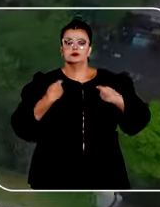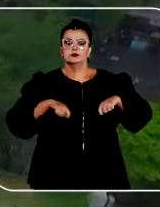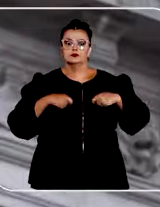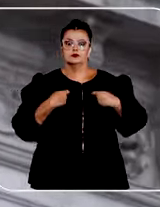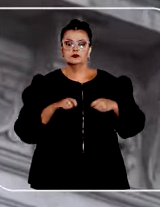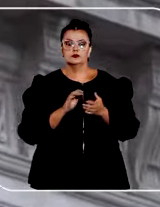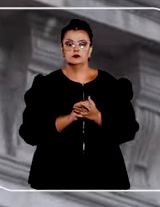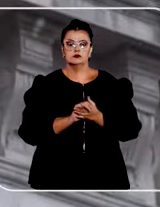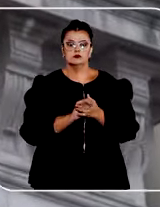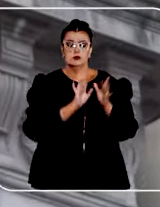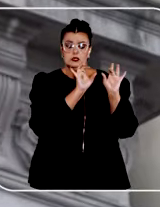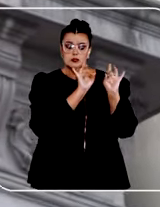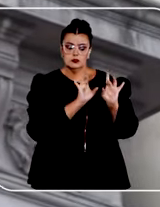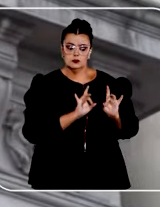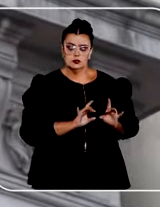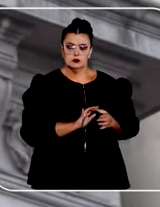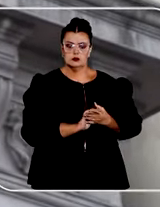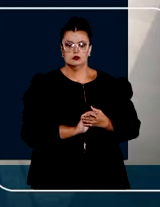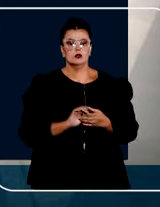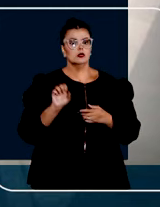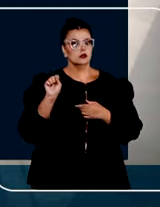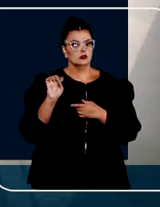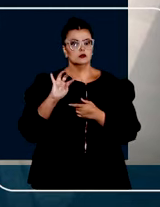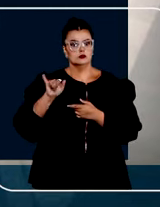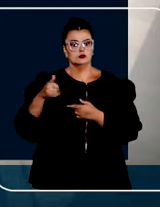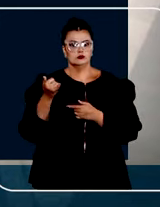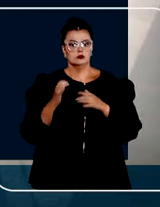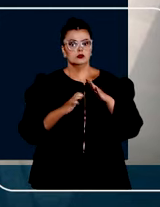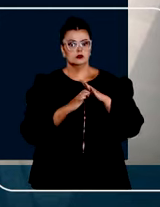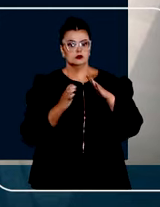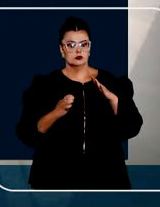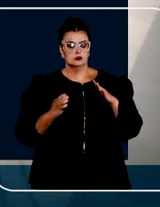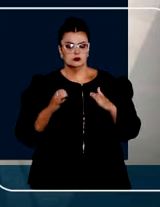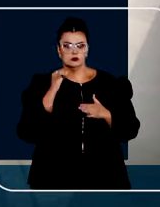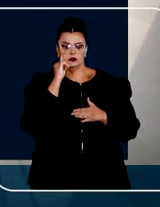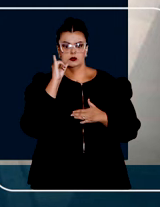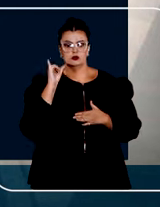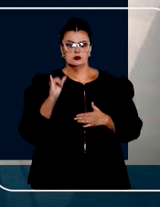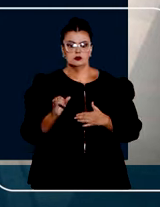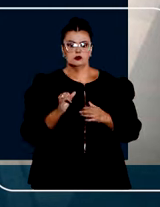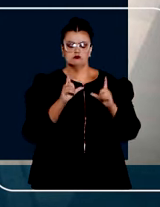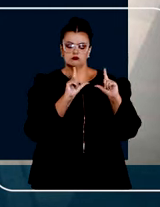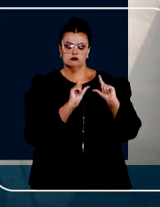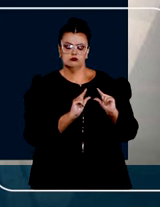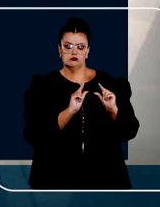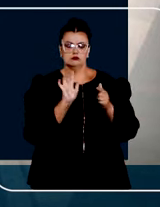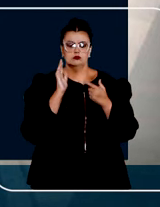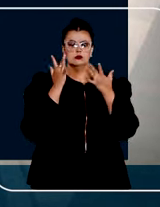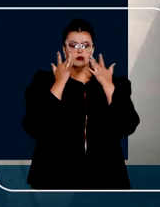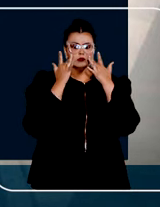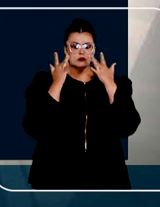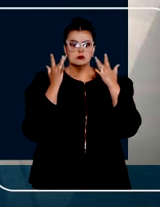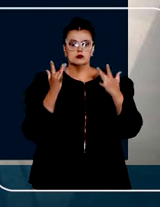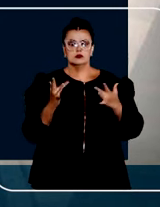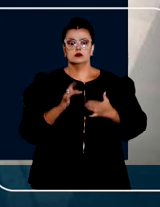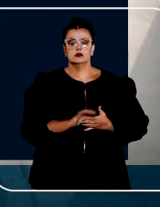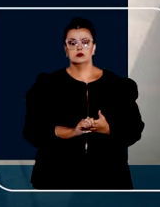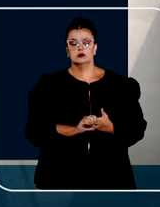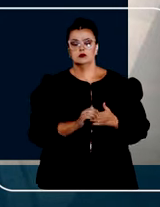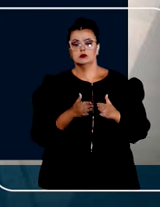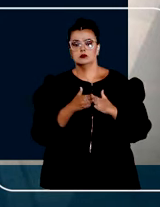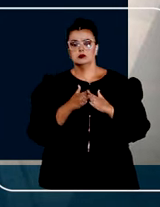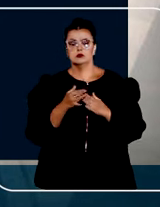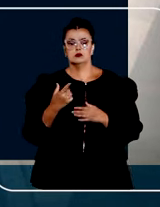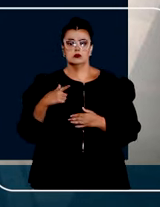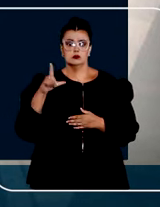realização de instrução específica no STJ a empresa alegou que o pedido de indenização mínima foi apresentado expressamente em